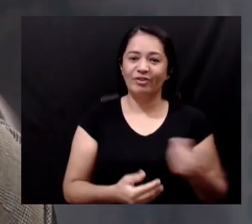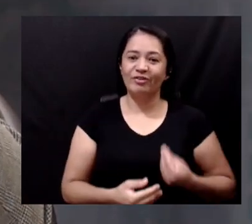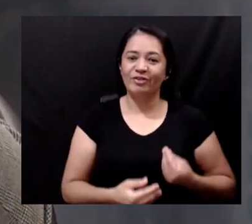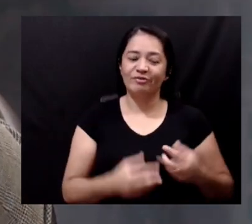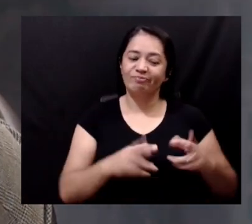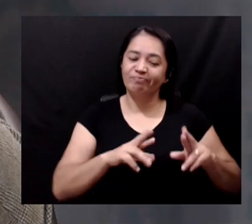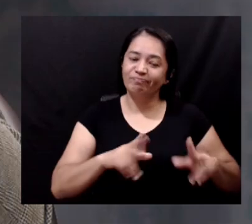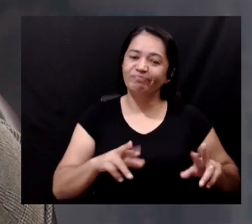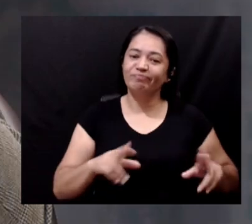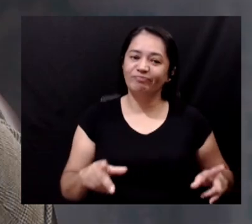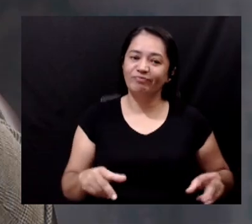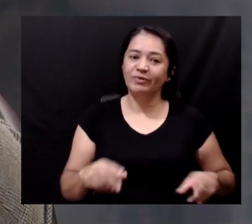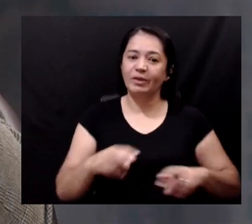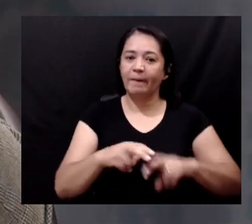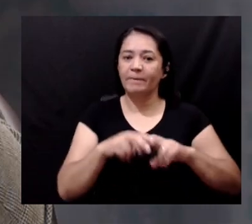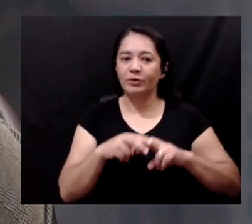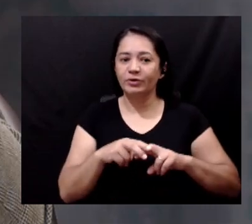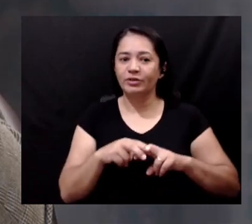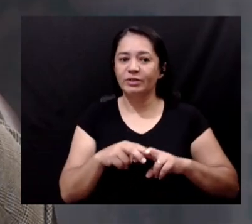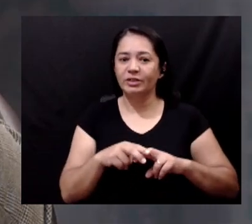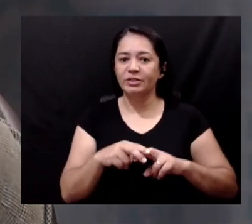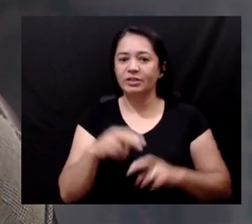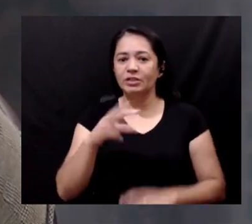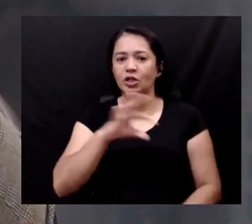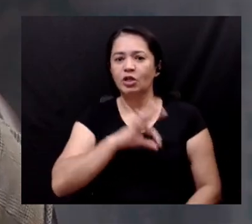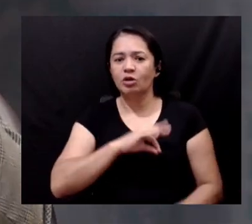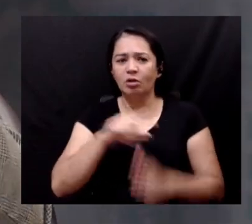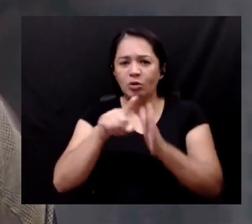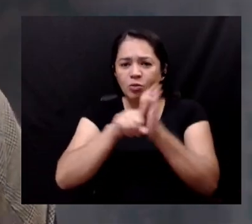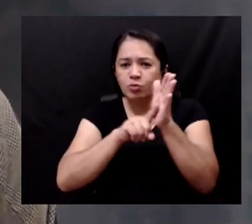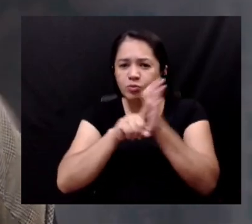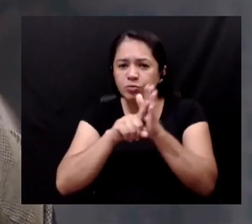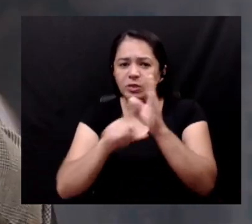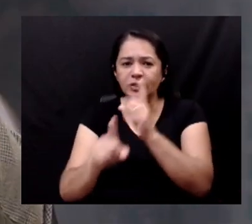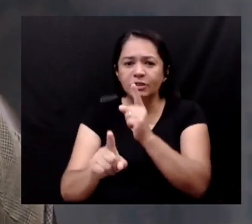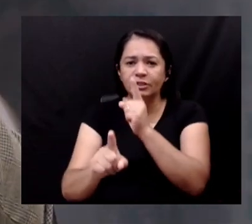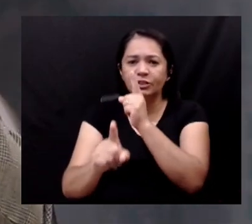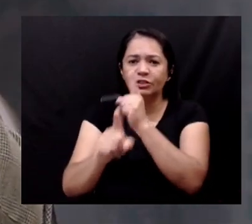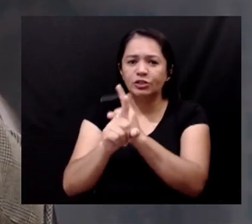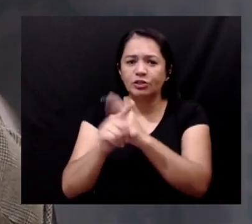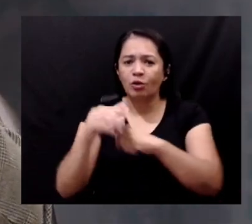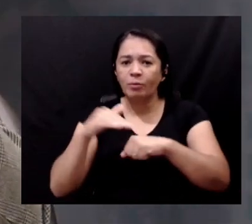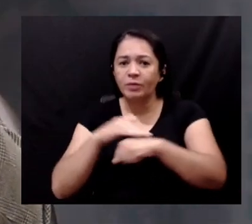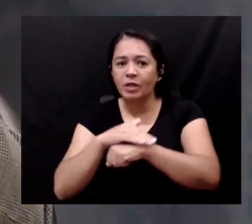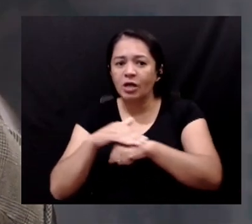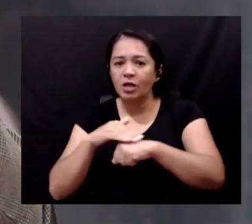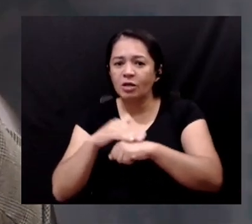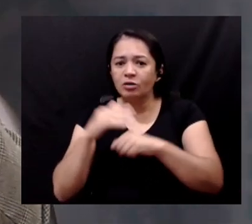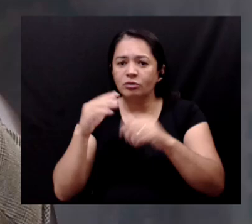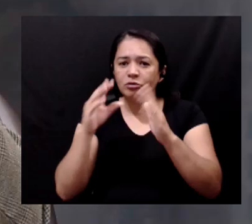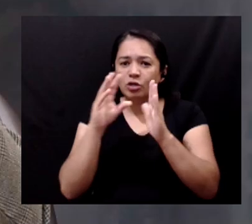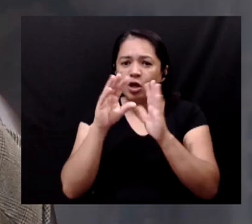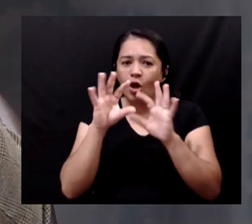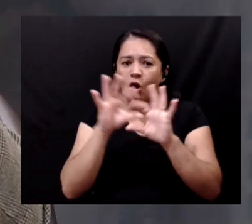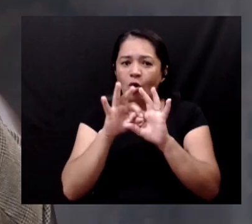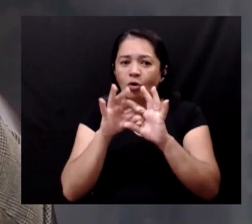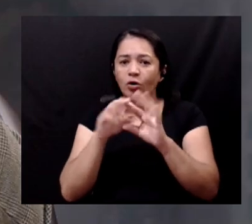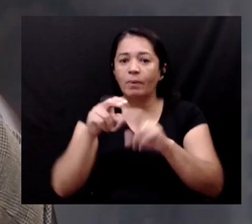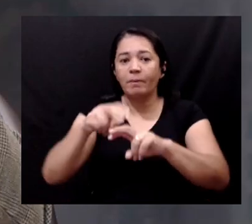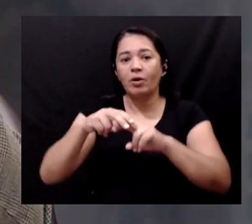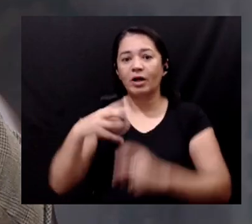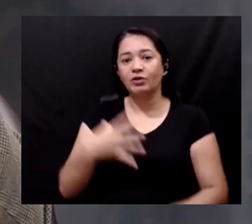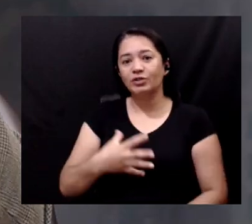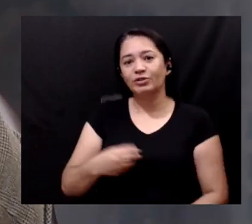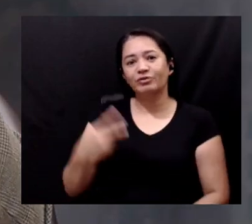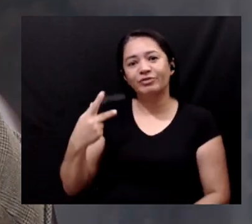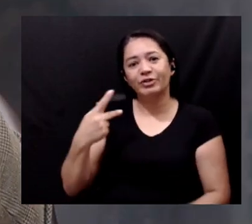parte que o investigador descobriu a conversa, os códigos dos adolescentes uhum, através do filho dele, exato, que ele